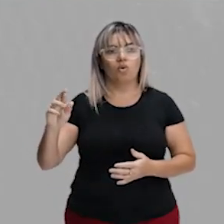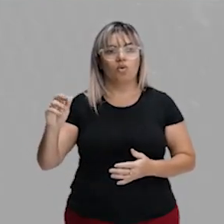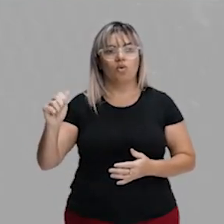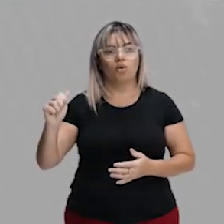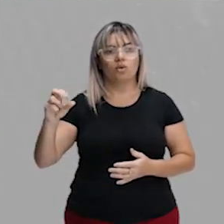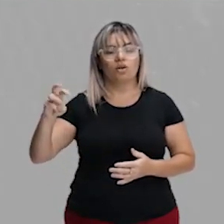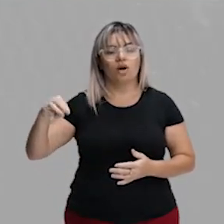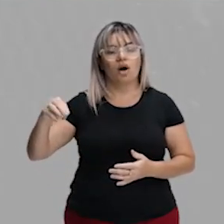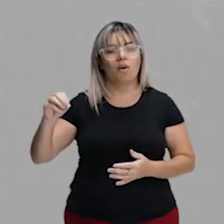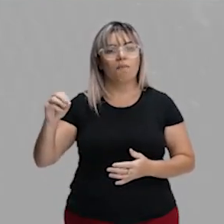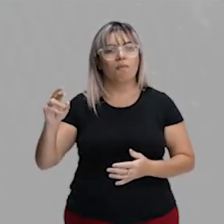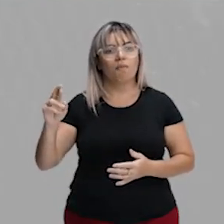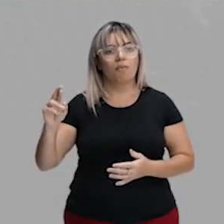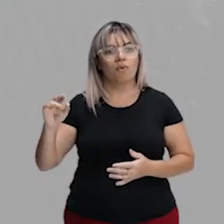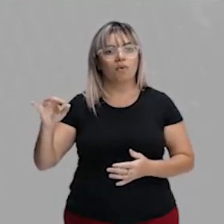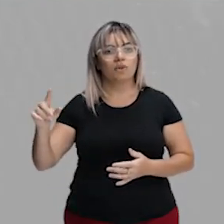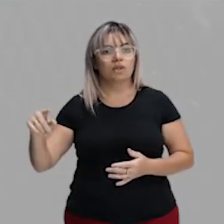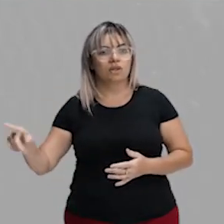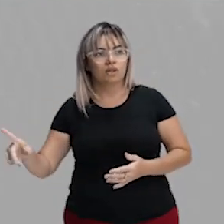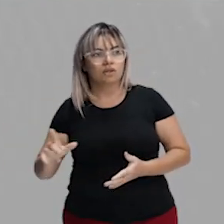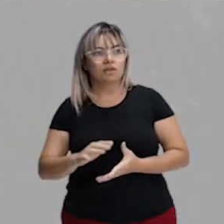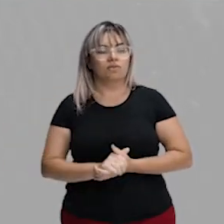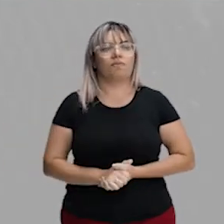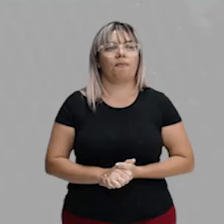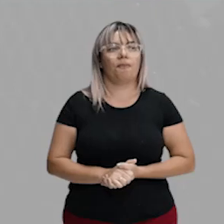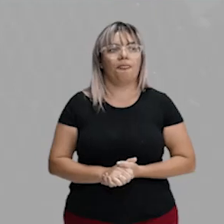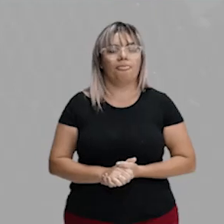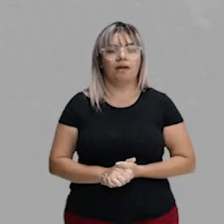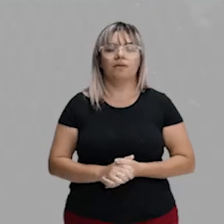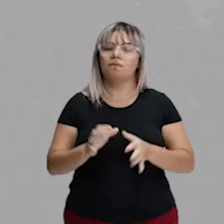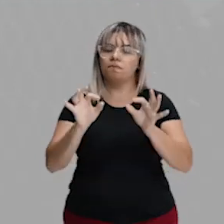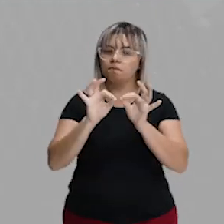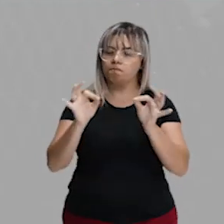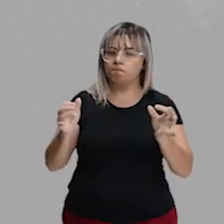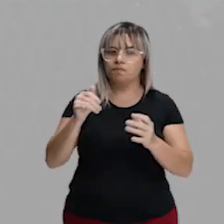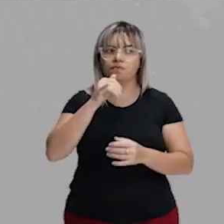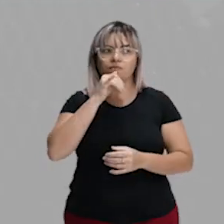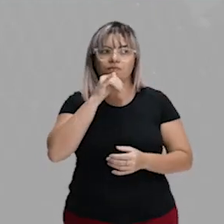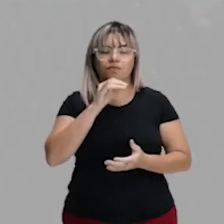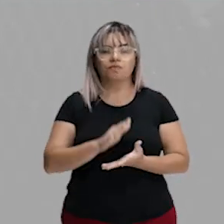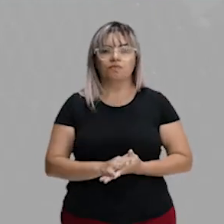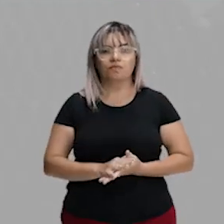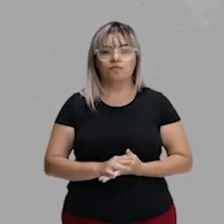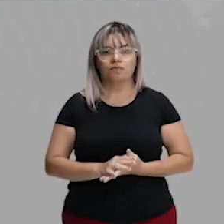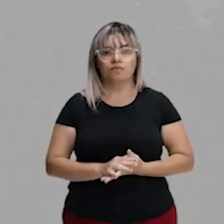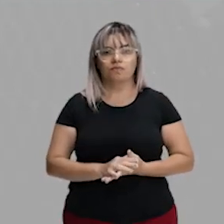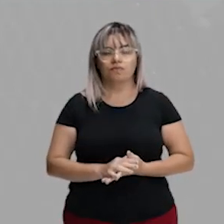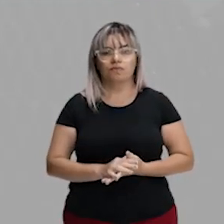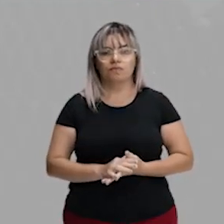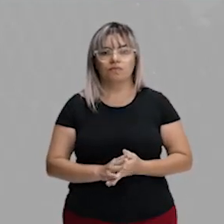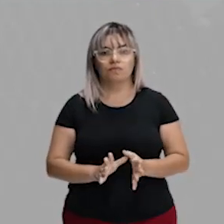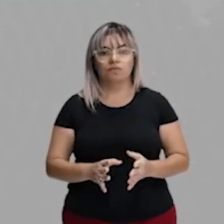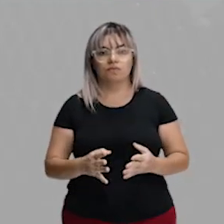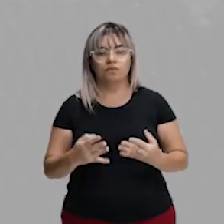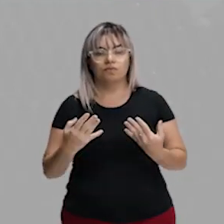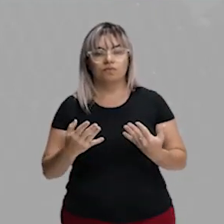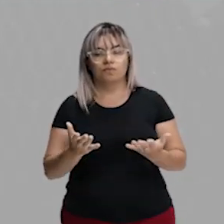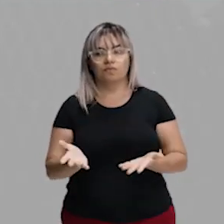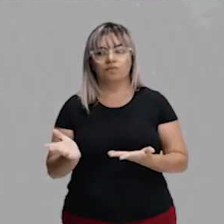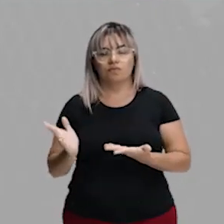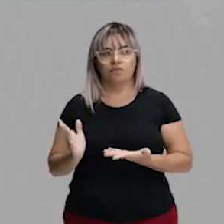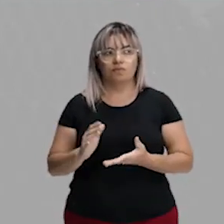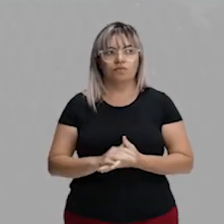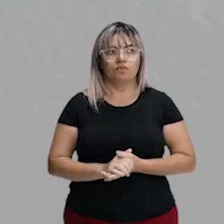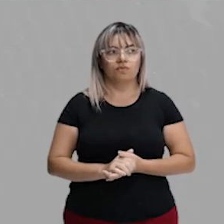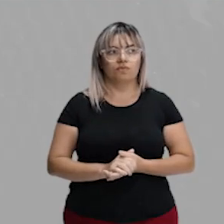Nós temos um sentido de corrente elétrica, tá ok? Vocês conseguem ver aí muito bem o sentido da corrente, né? Nós pegamos